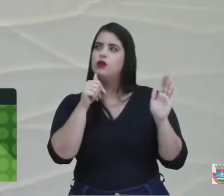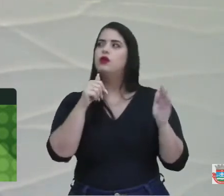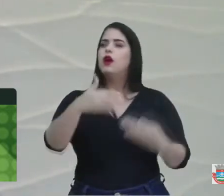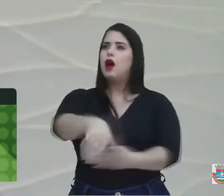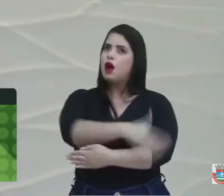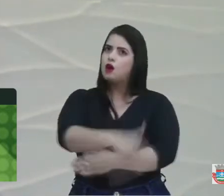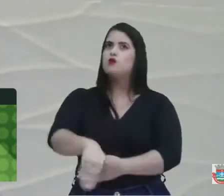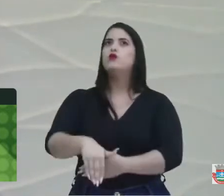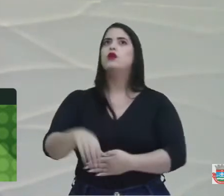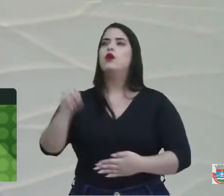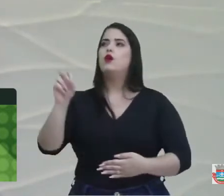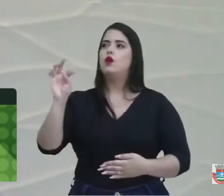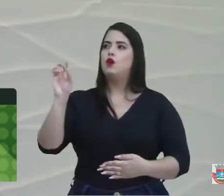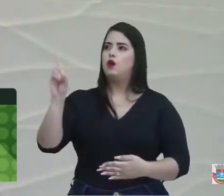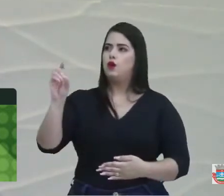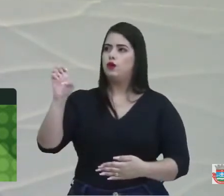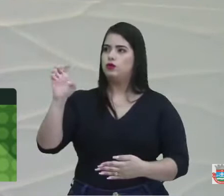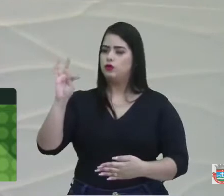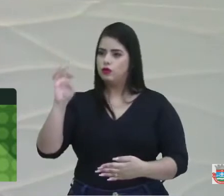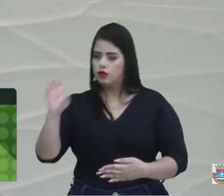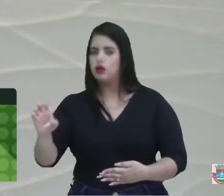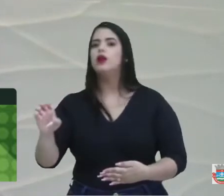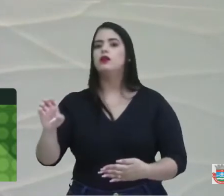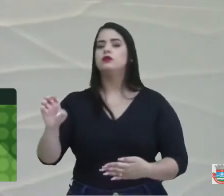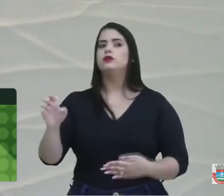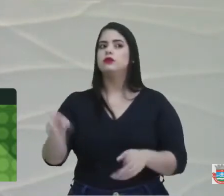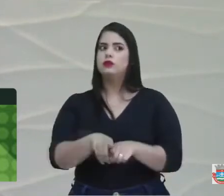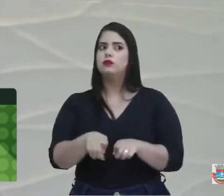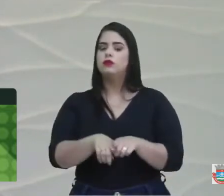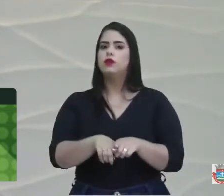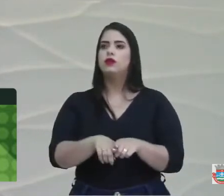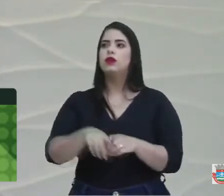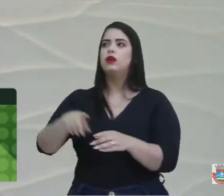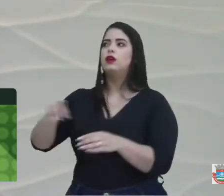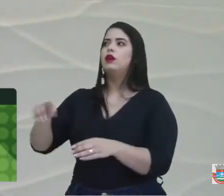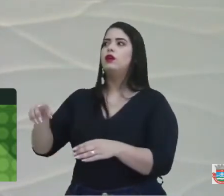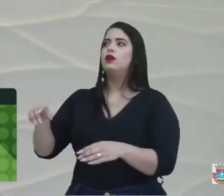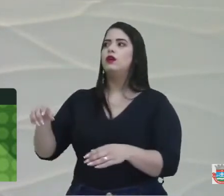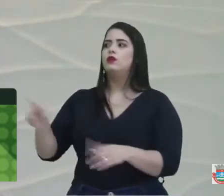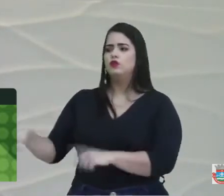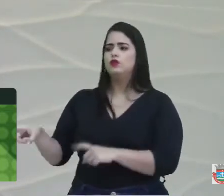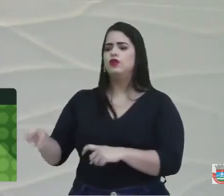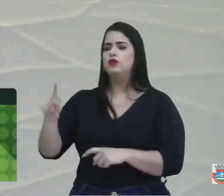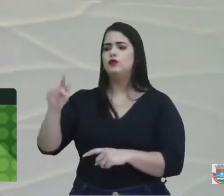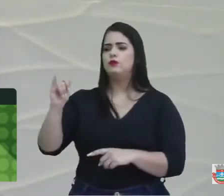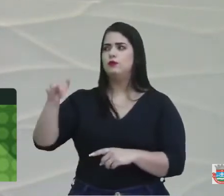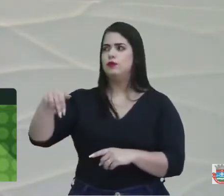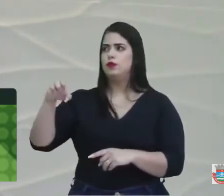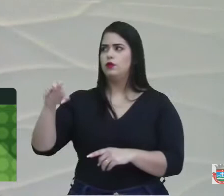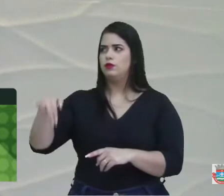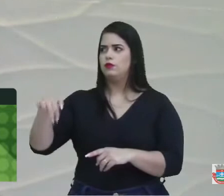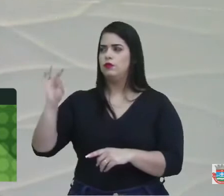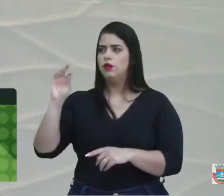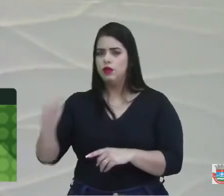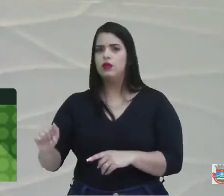sendo abastecido, amanhã está indo 5 carradas de água para Pimenta, 5 para Jurubeba, outros